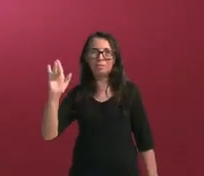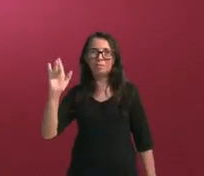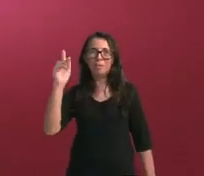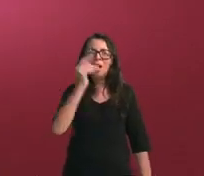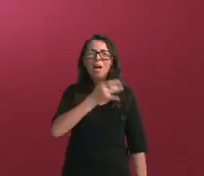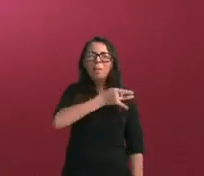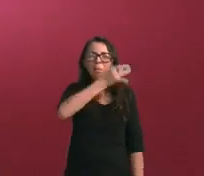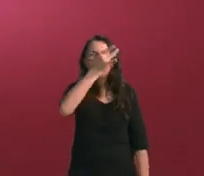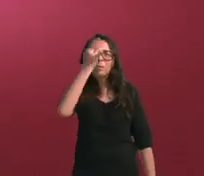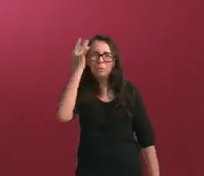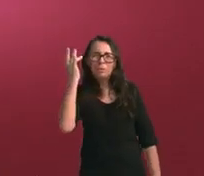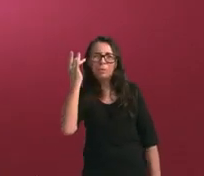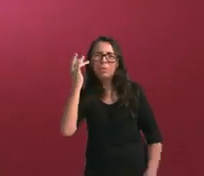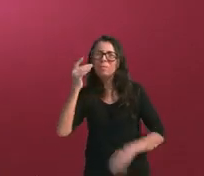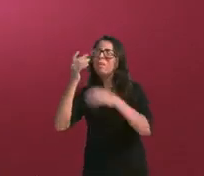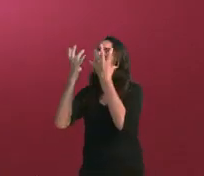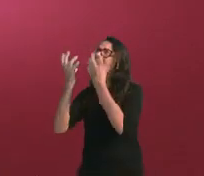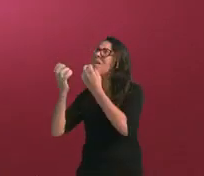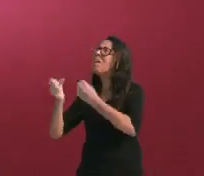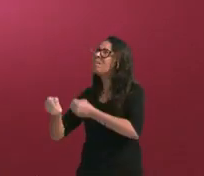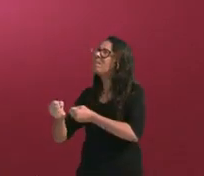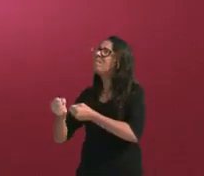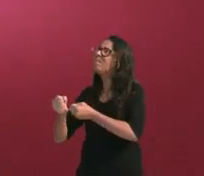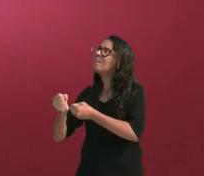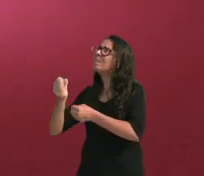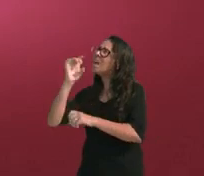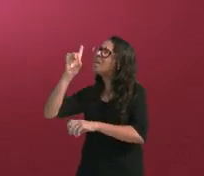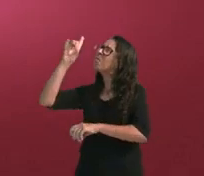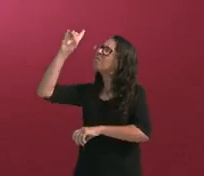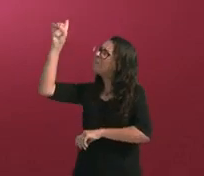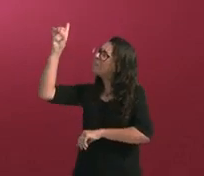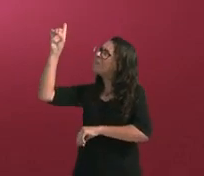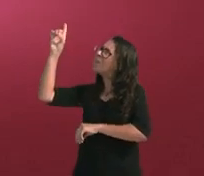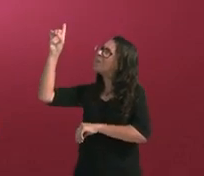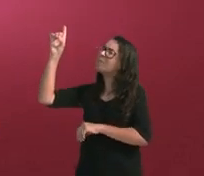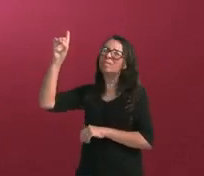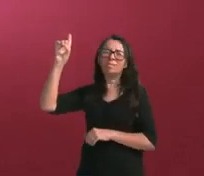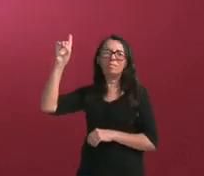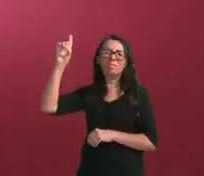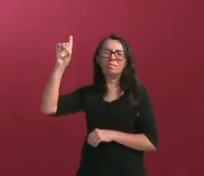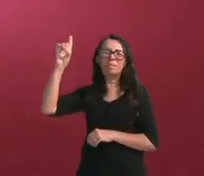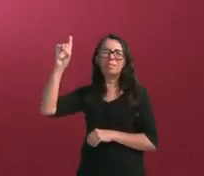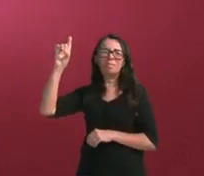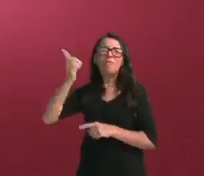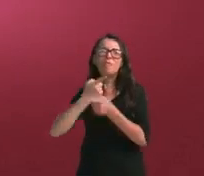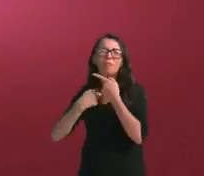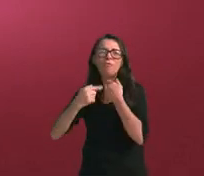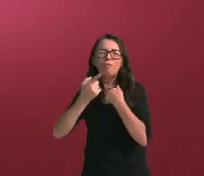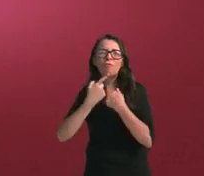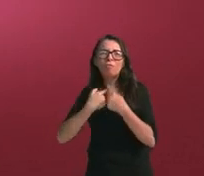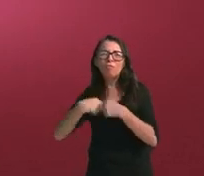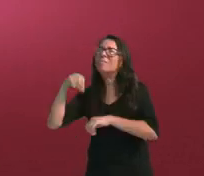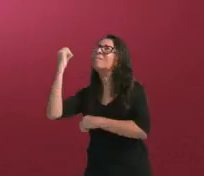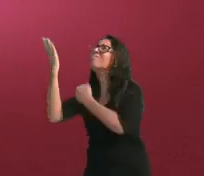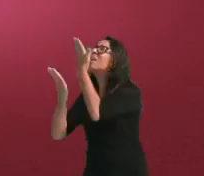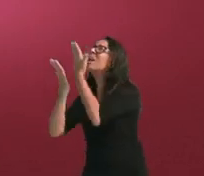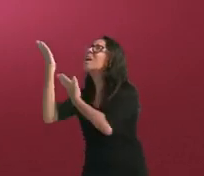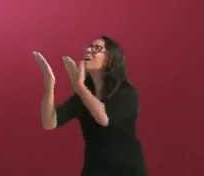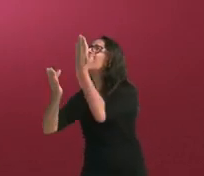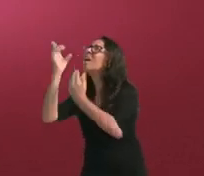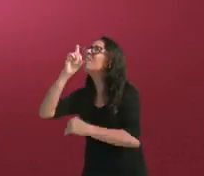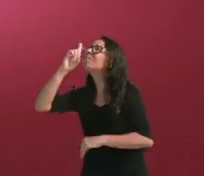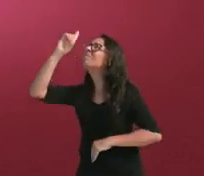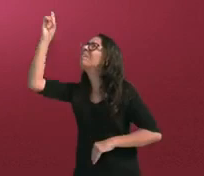sua vida. Amém, amados? Dando continuidade aqui. Quando o povo de